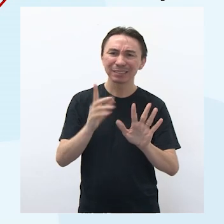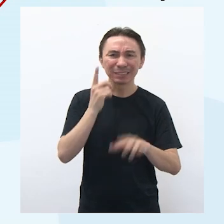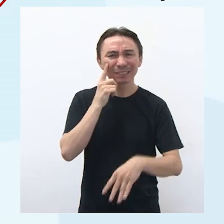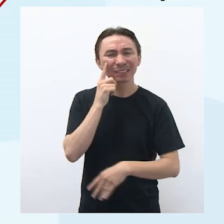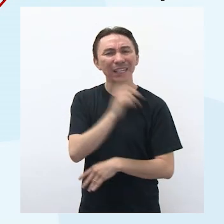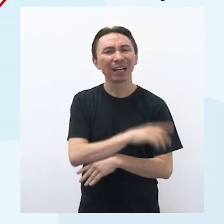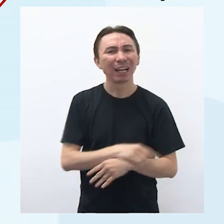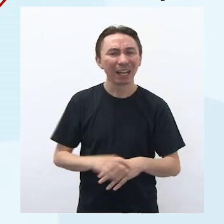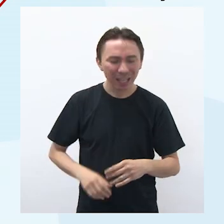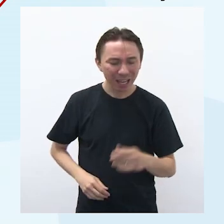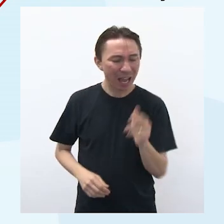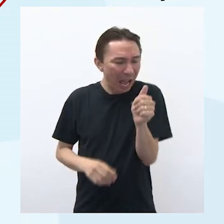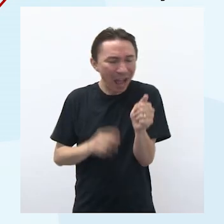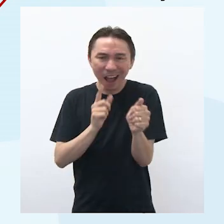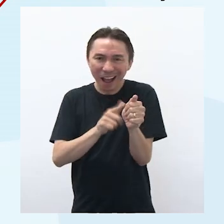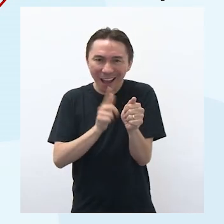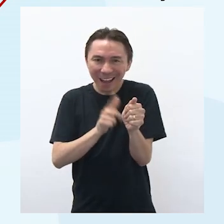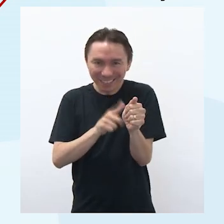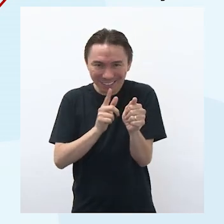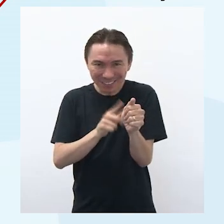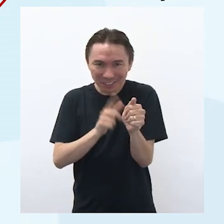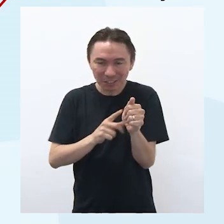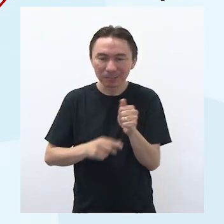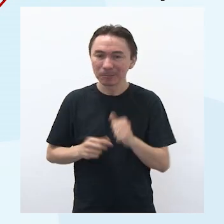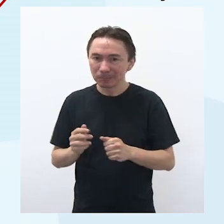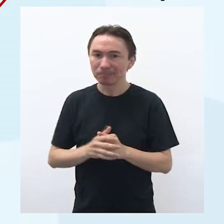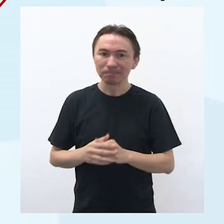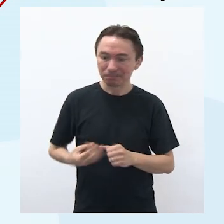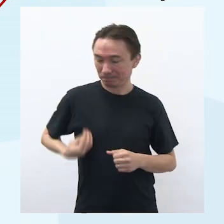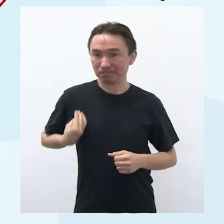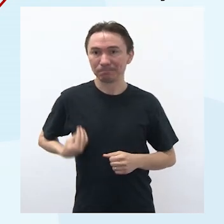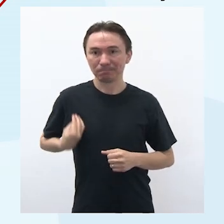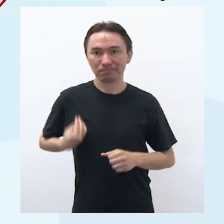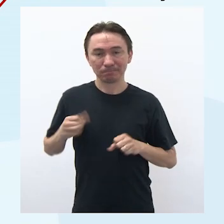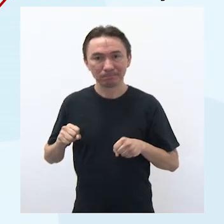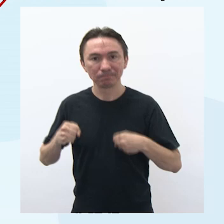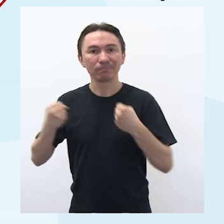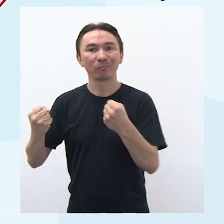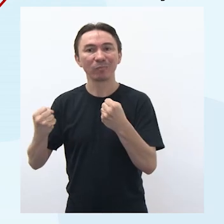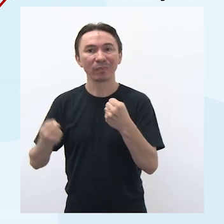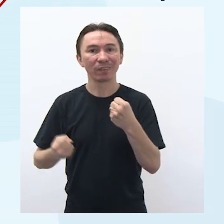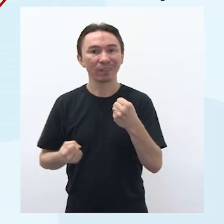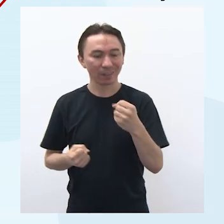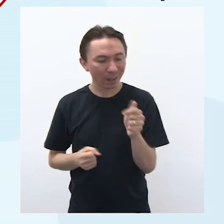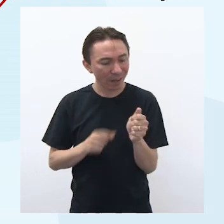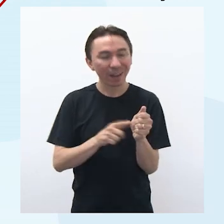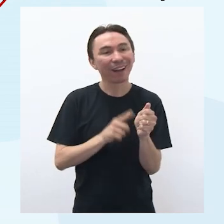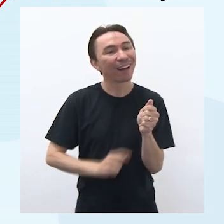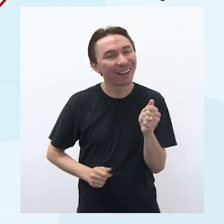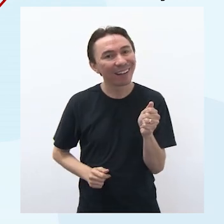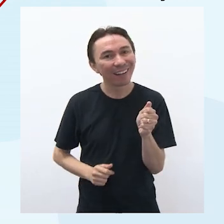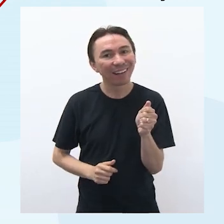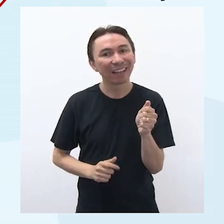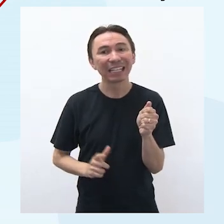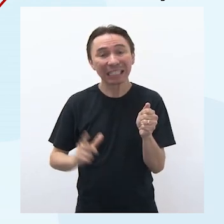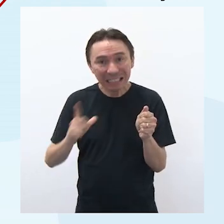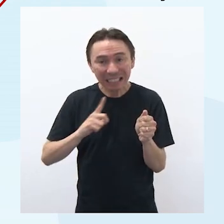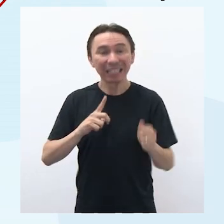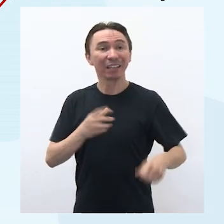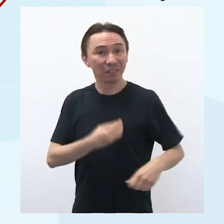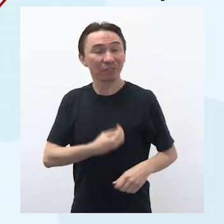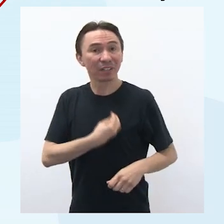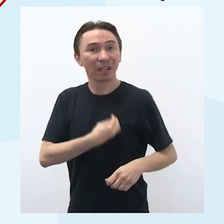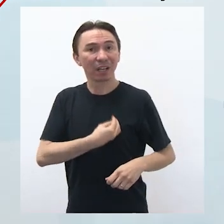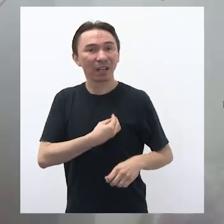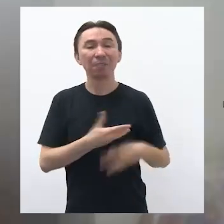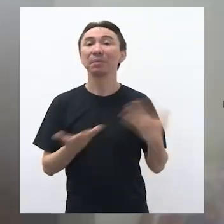está presente nesta situação de aprendizagem? Quando ela traz as